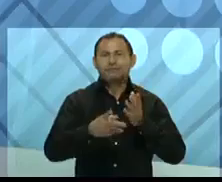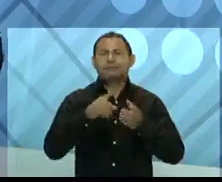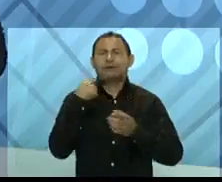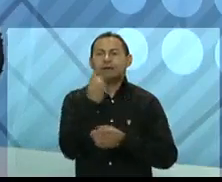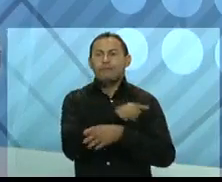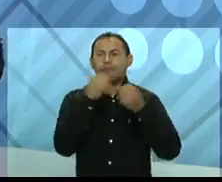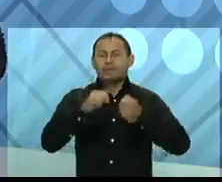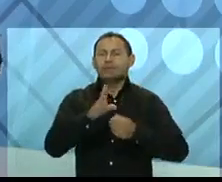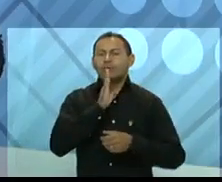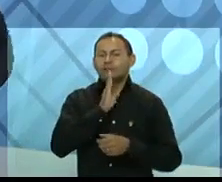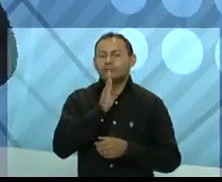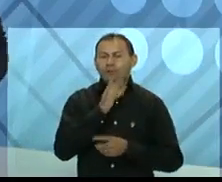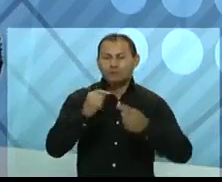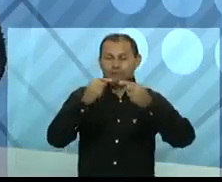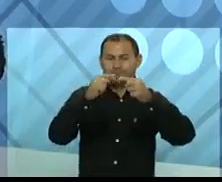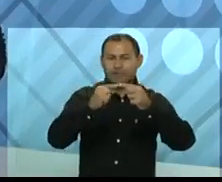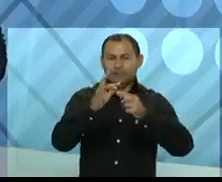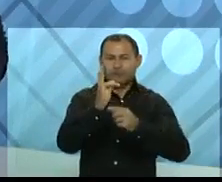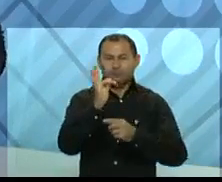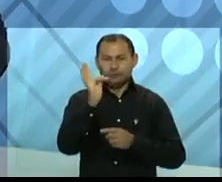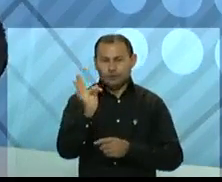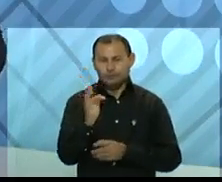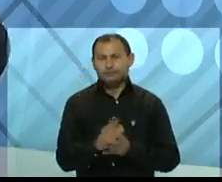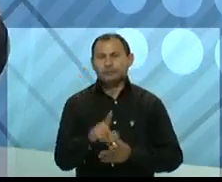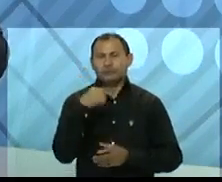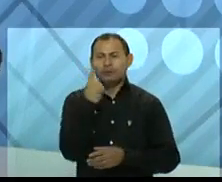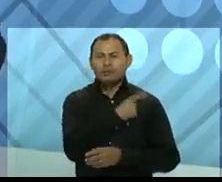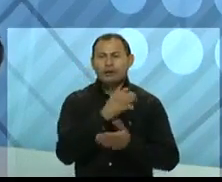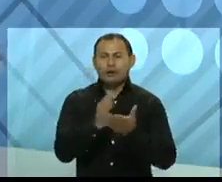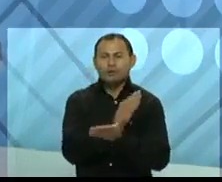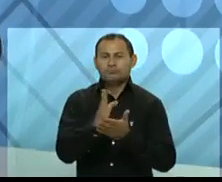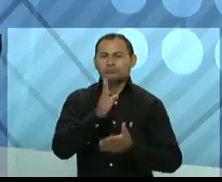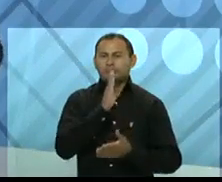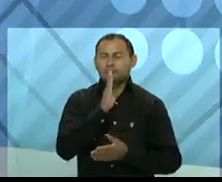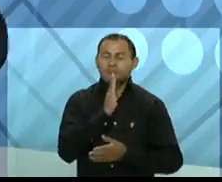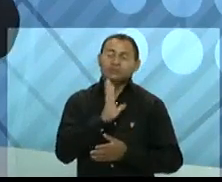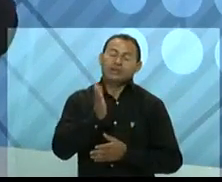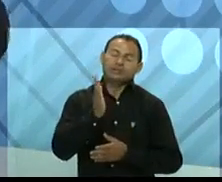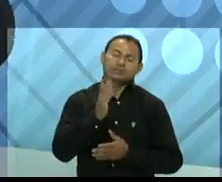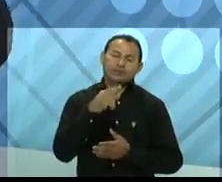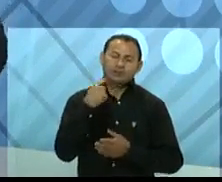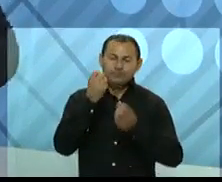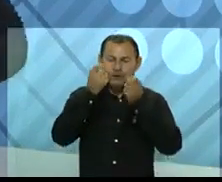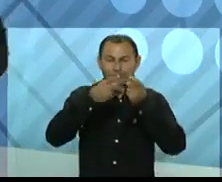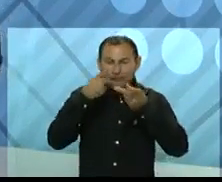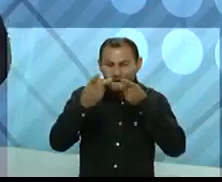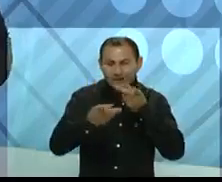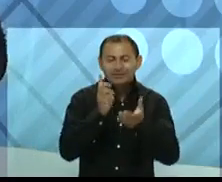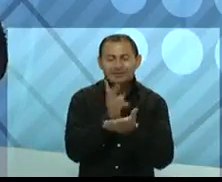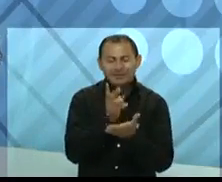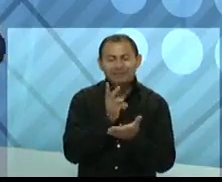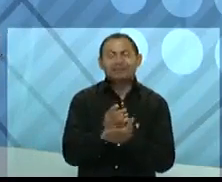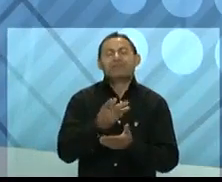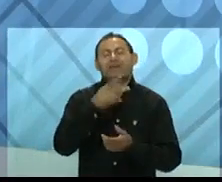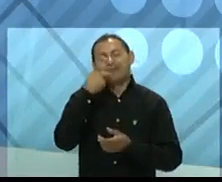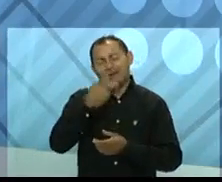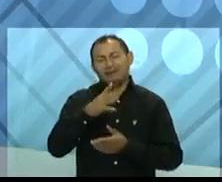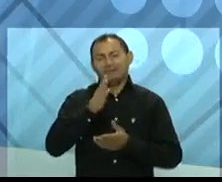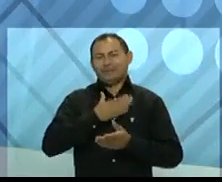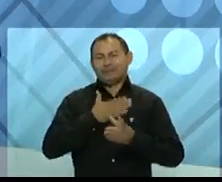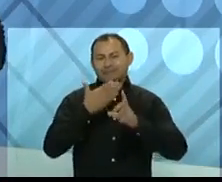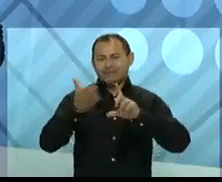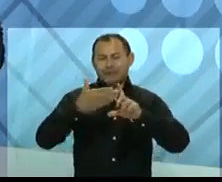precisa dos conhecimentos relacionados às funções, nós temos alguns conhecimentos prévios que eu repito sempre nas minhas aulas, eles